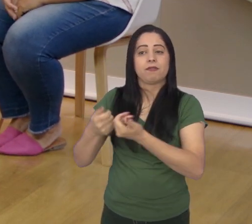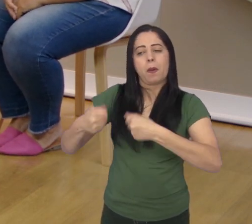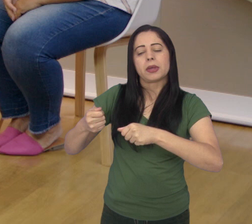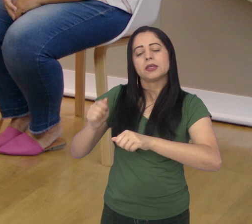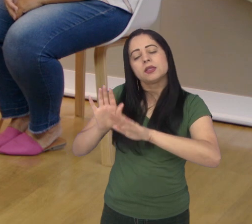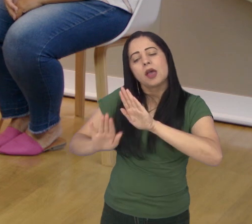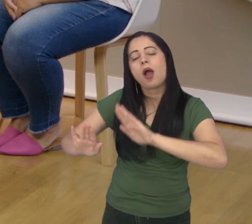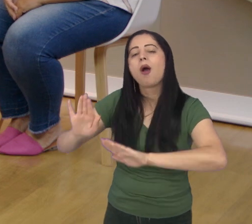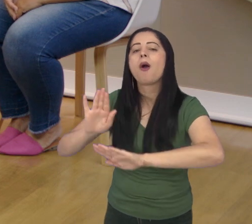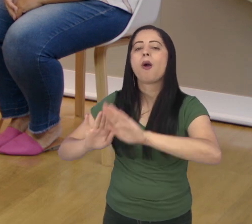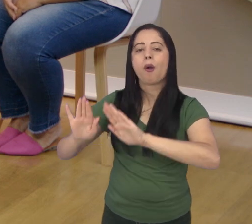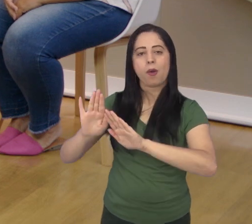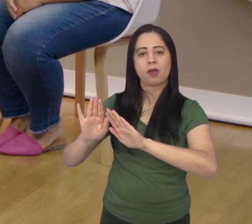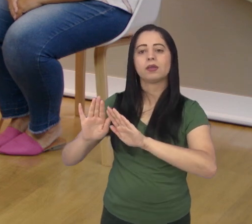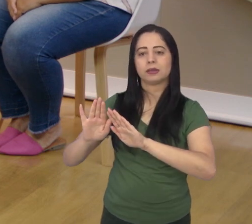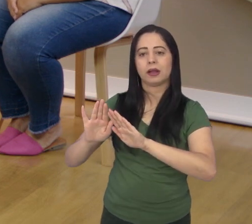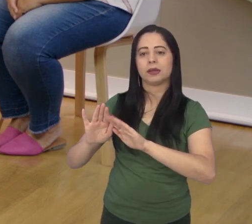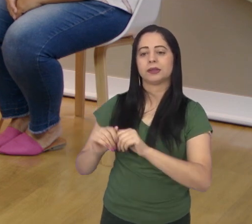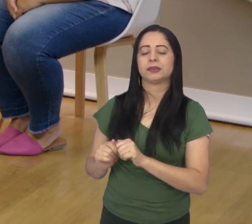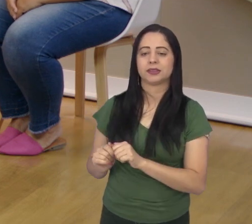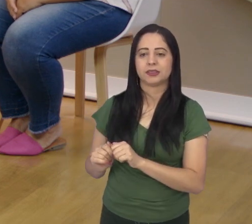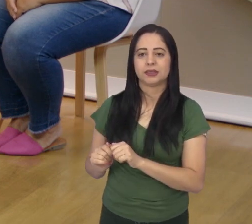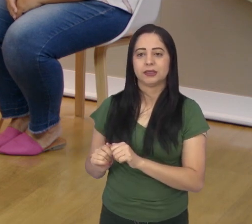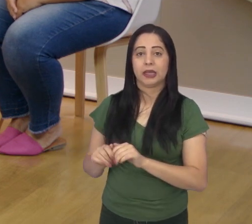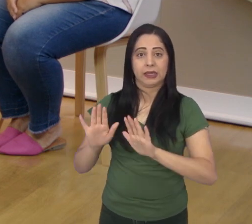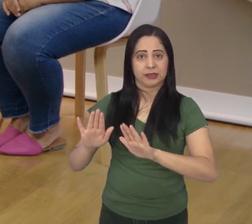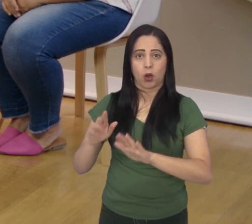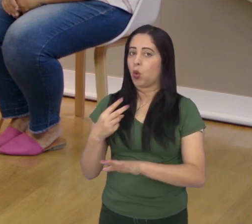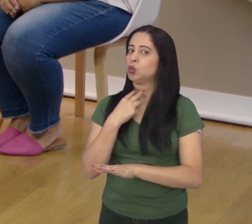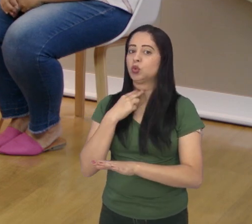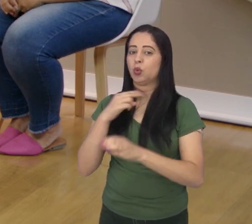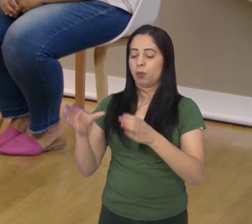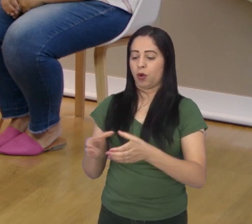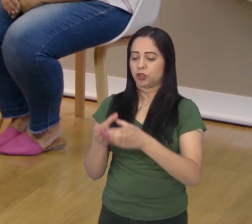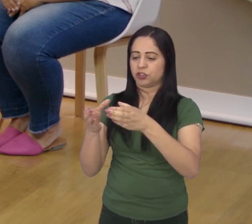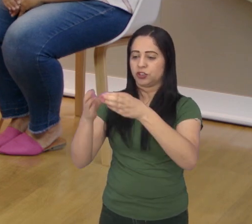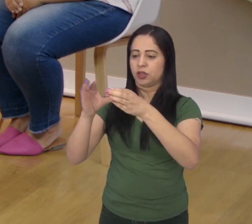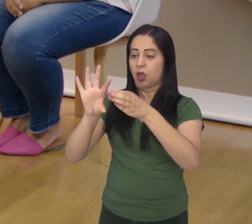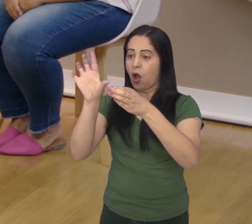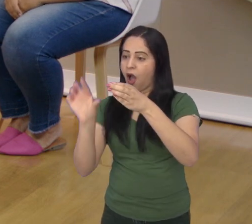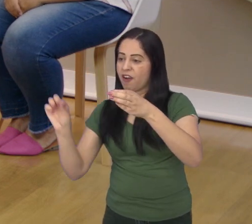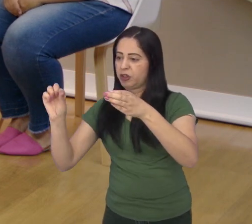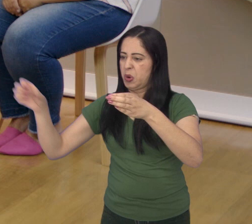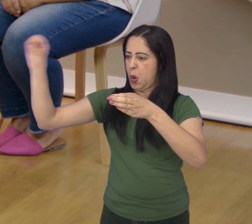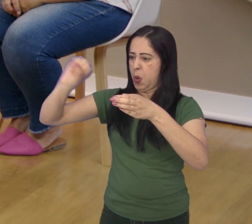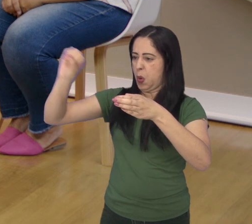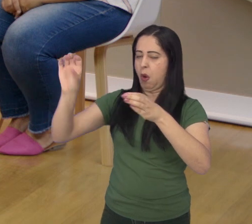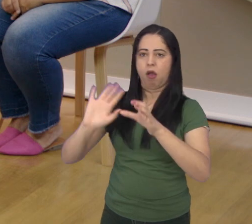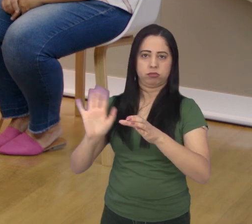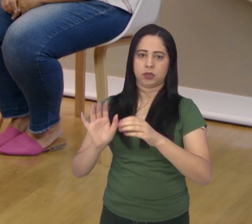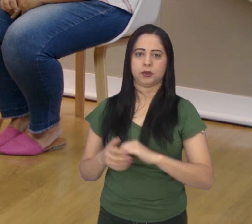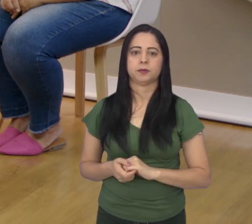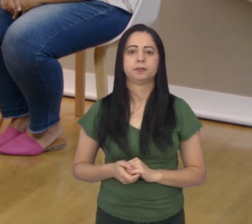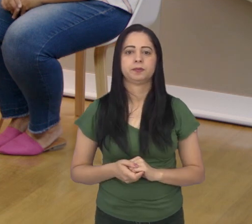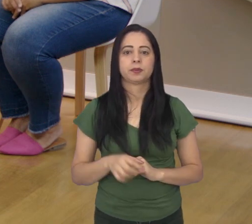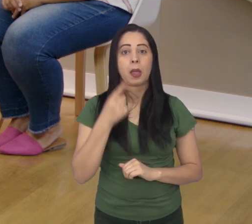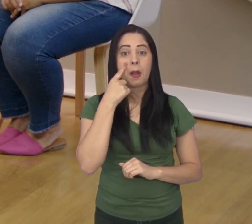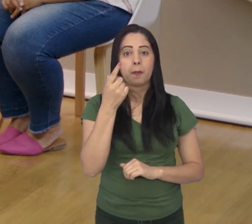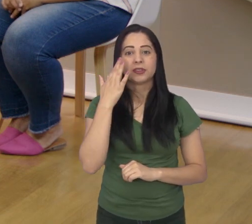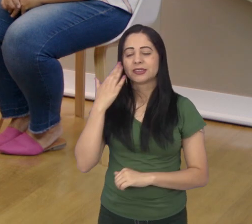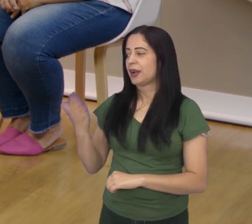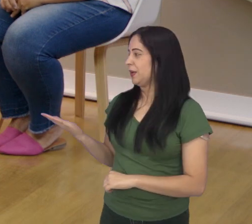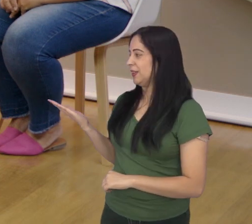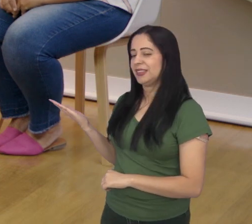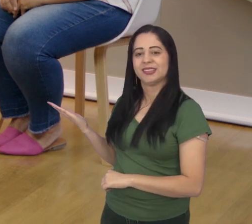Isso, é muito rápido. Então, o ideal é que não se molhe a folha. Tá certo. Nós temos que chamar um intervalo, mas antes disso, deixa eu só mostrar para vocês aqui